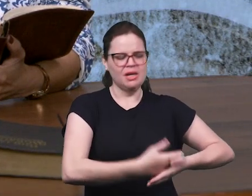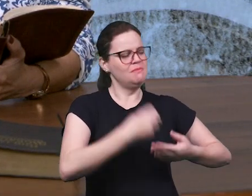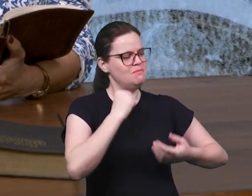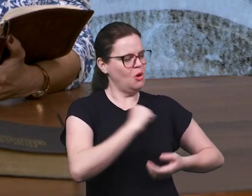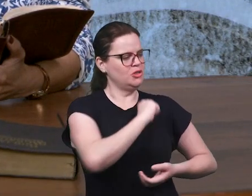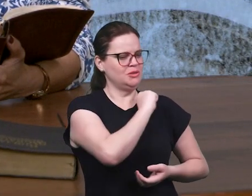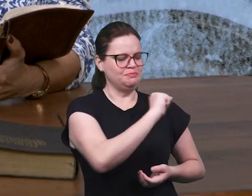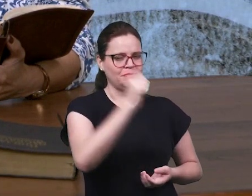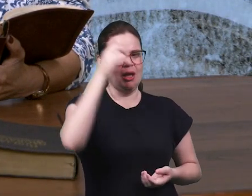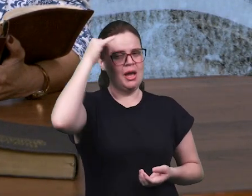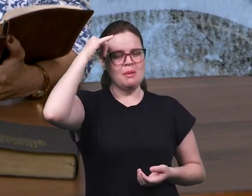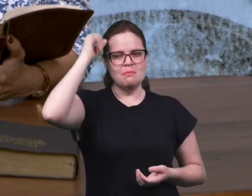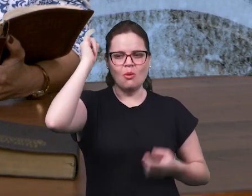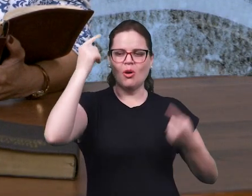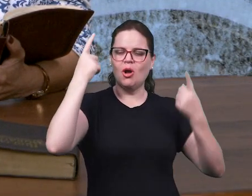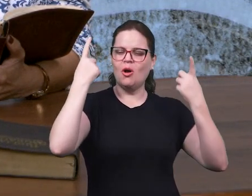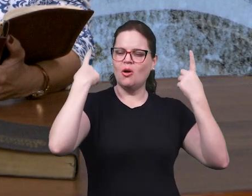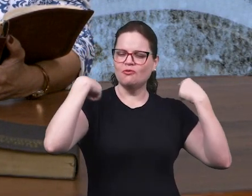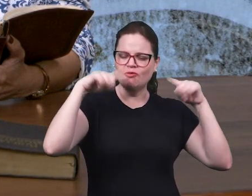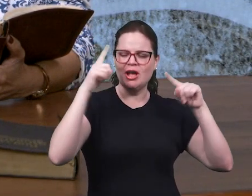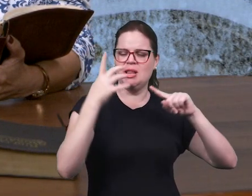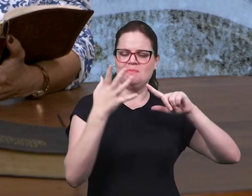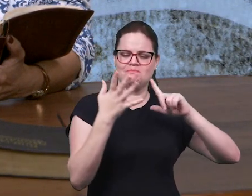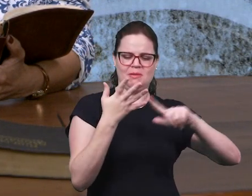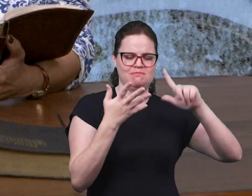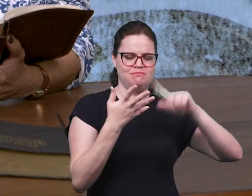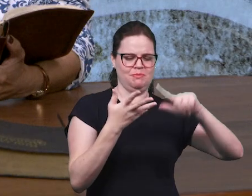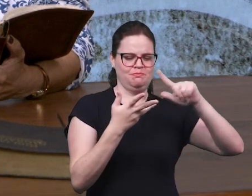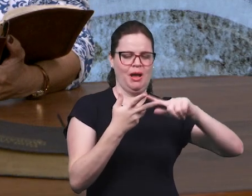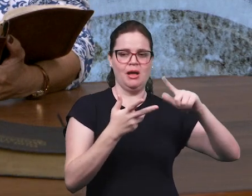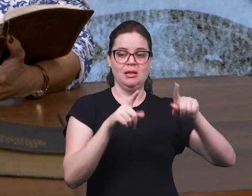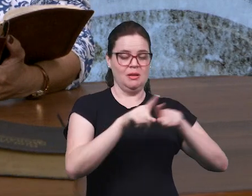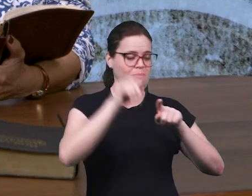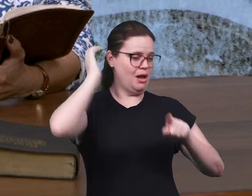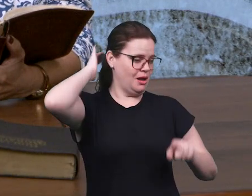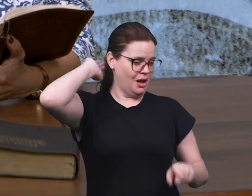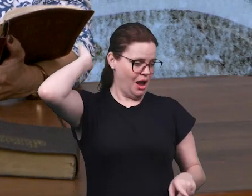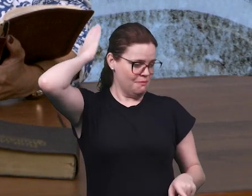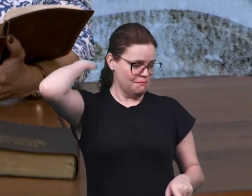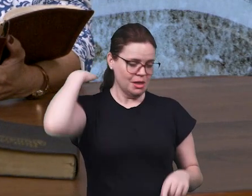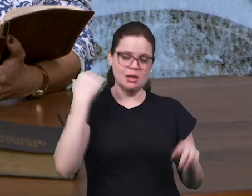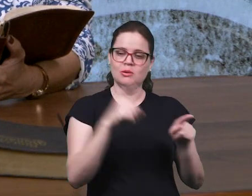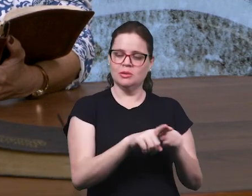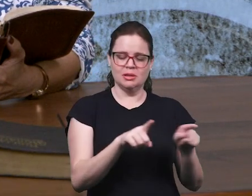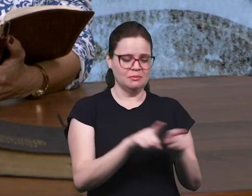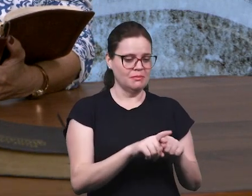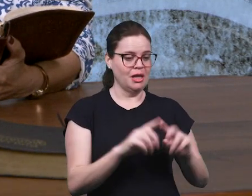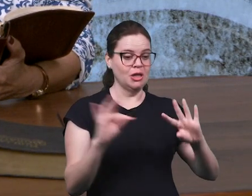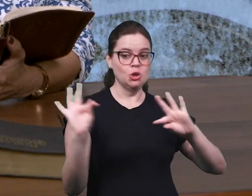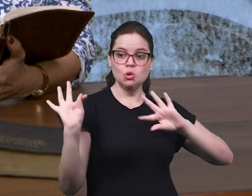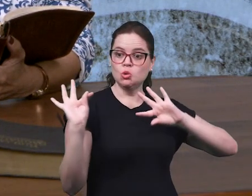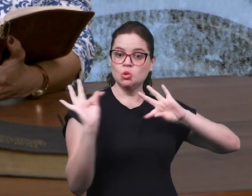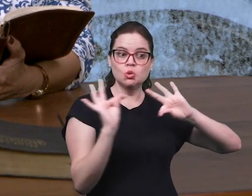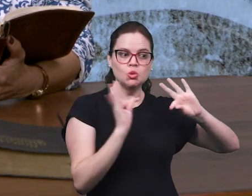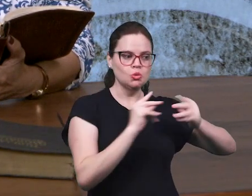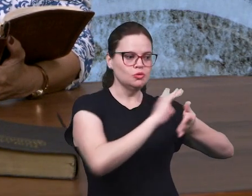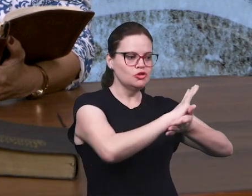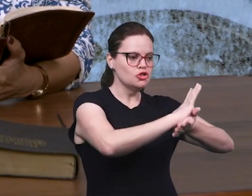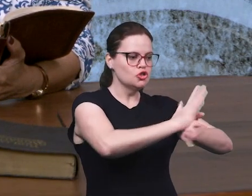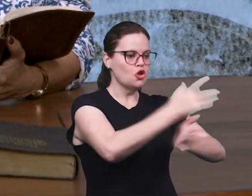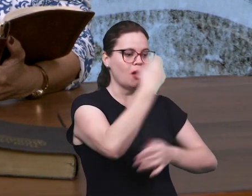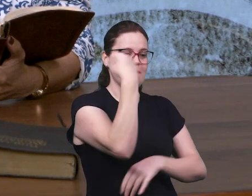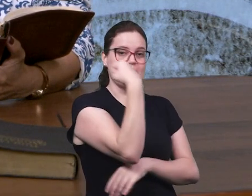os bois até as ovelhas, e desde os camelos até aos jumentos. E Saul convocou